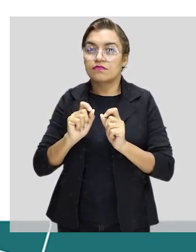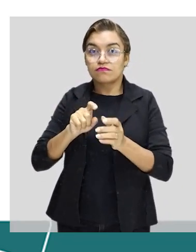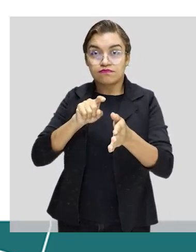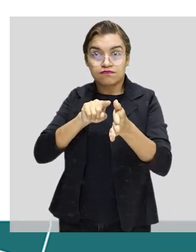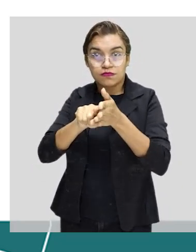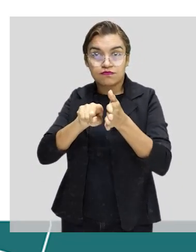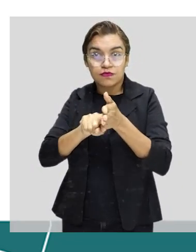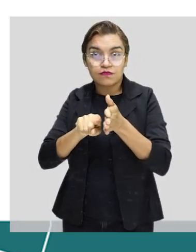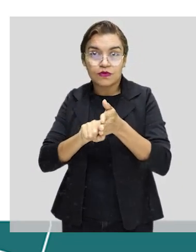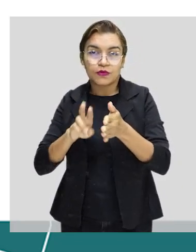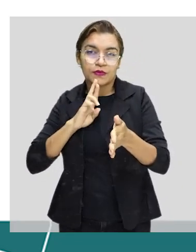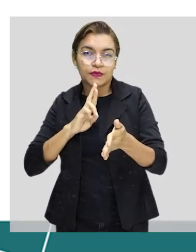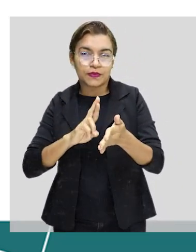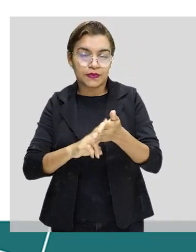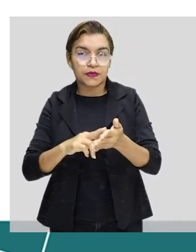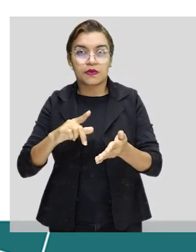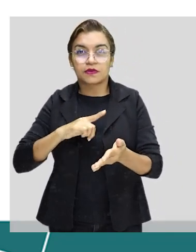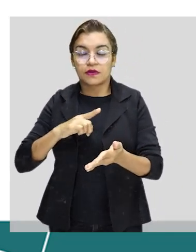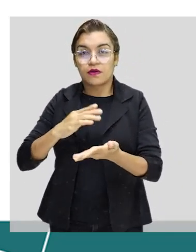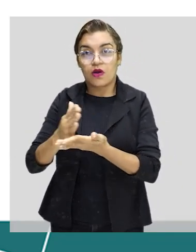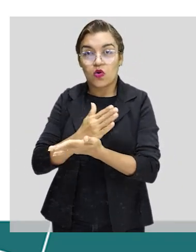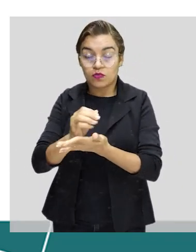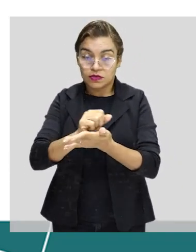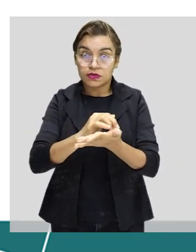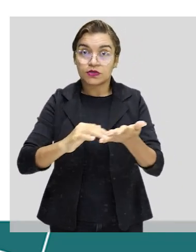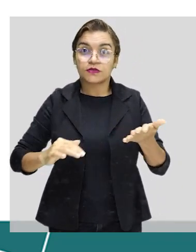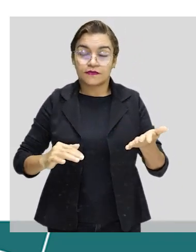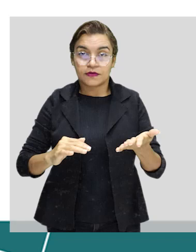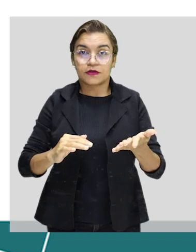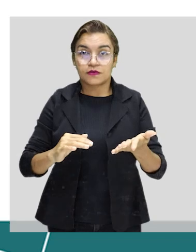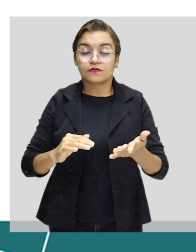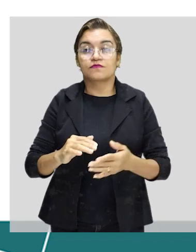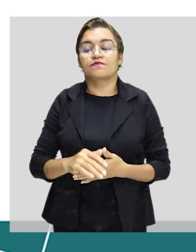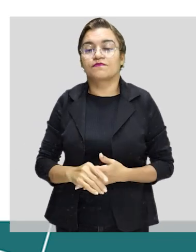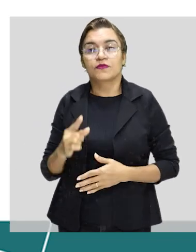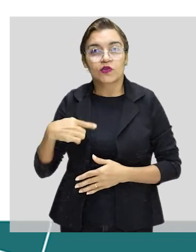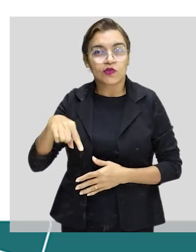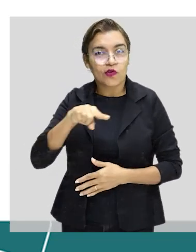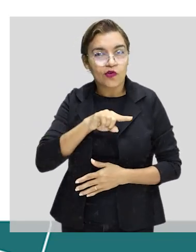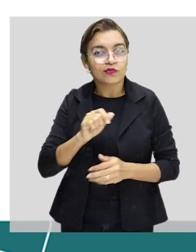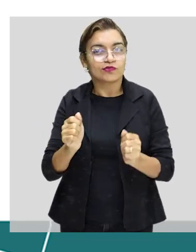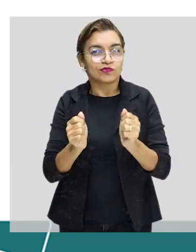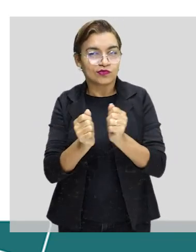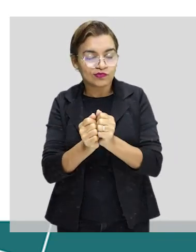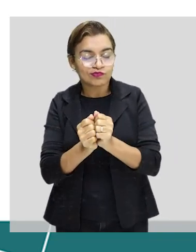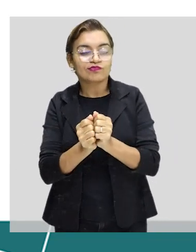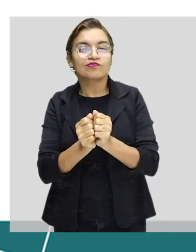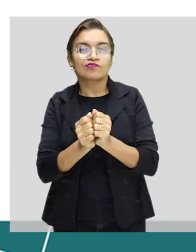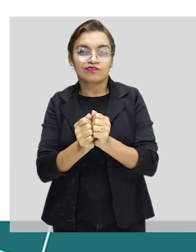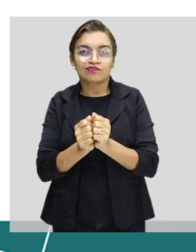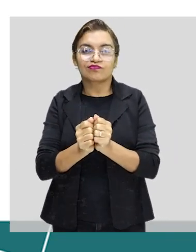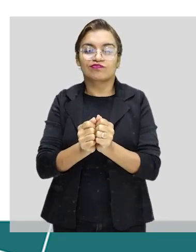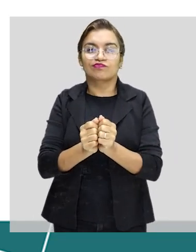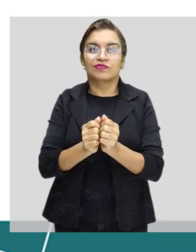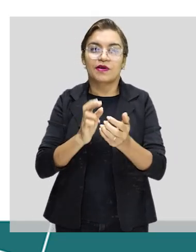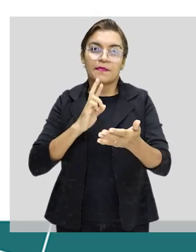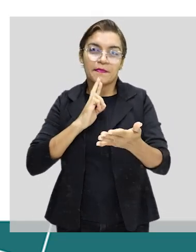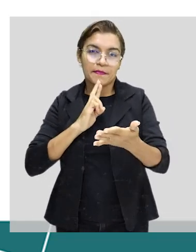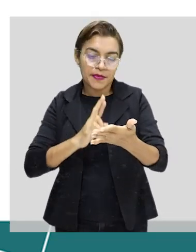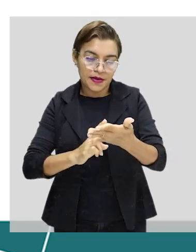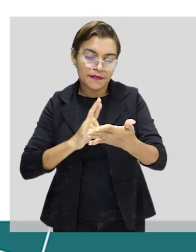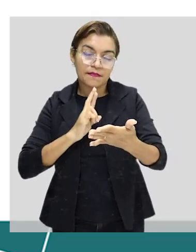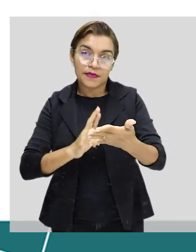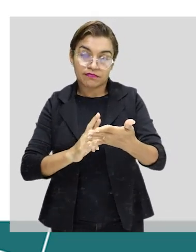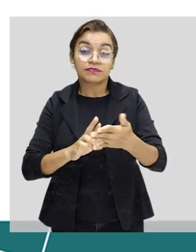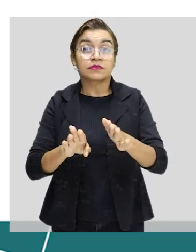questões. Então, estou trazendo alguns exercícios e nós vamos estar resolvendo, comentando esses exercícios,